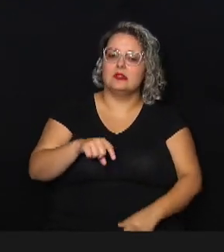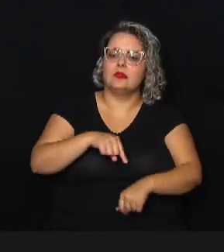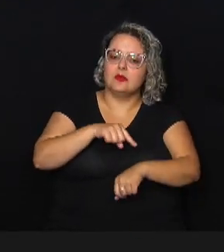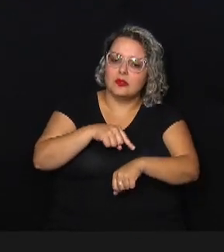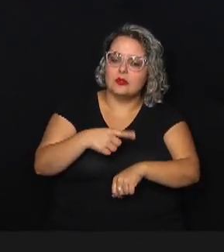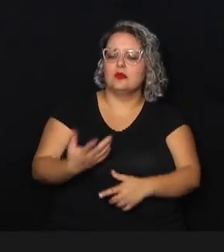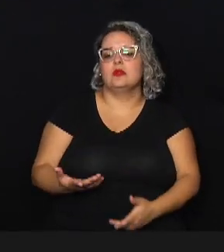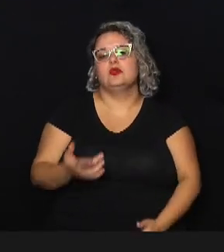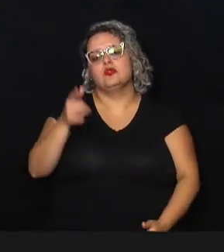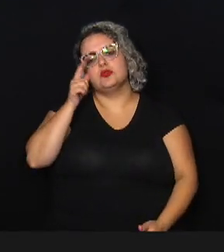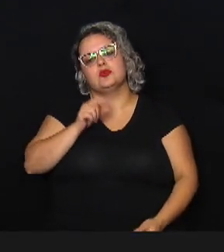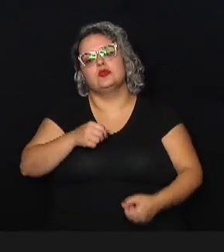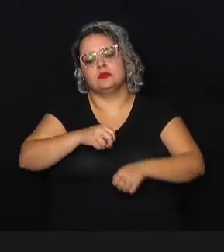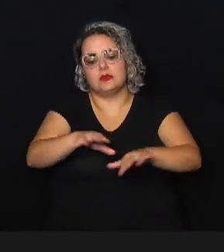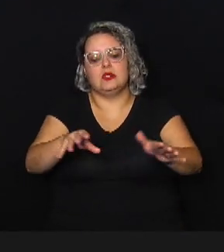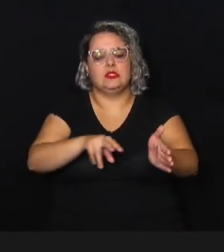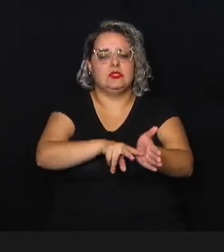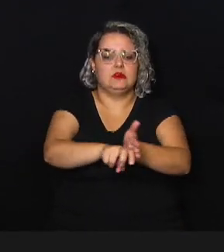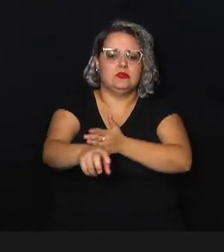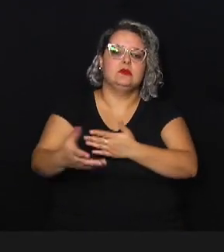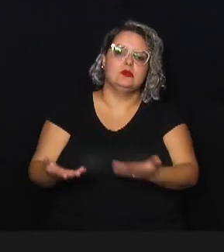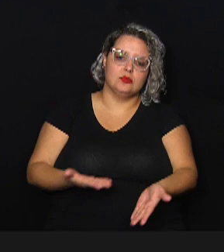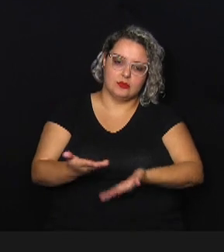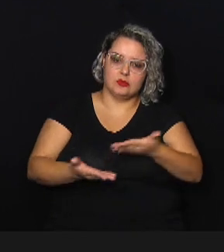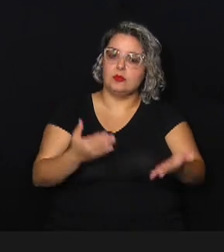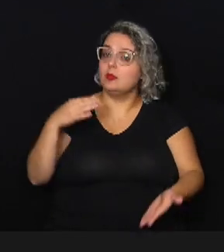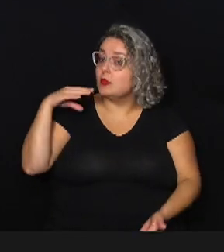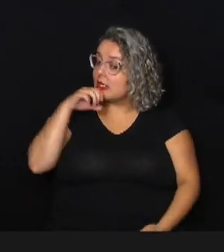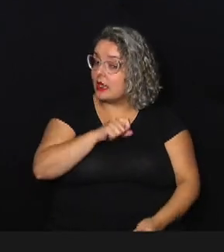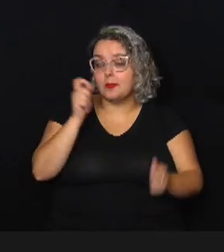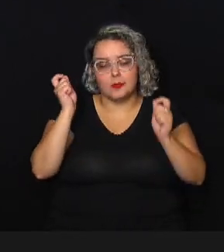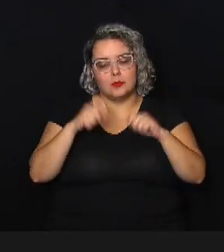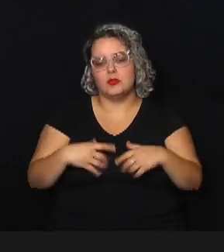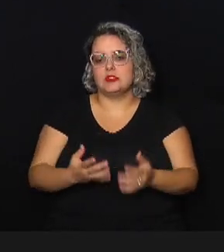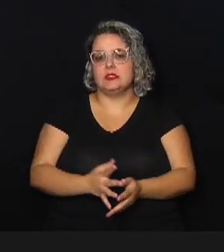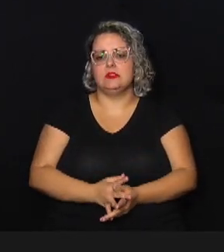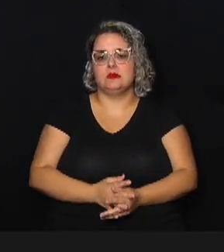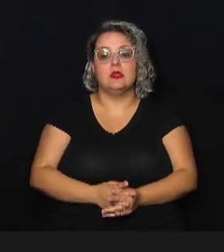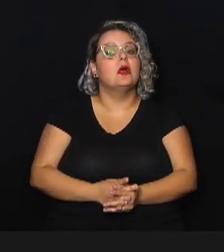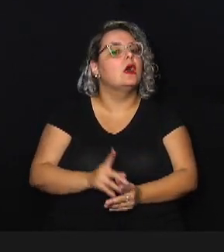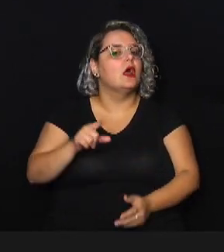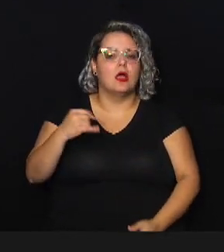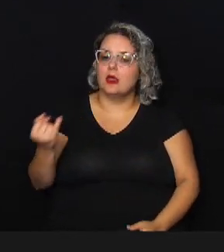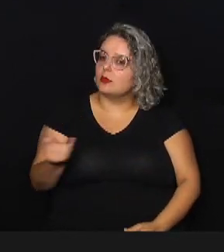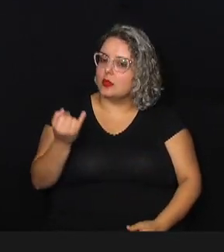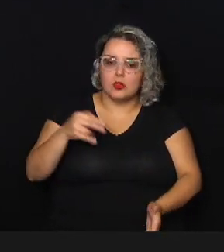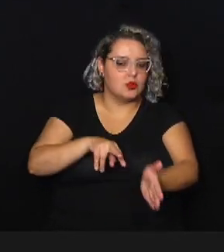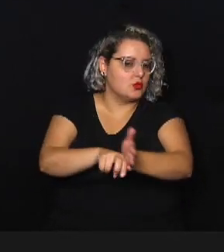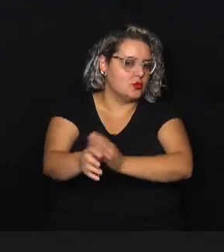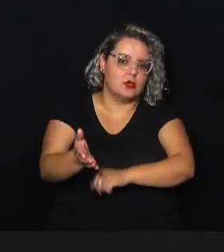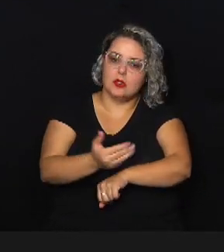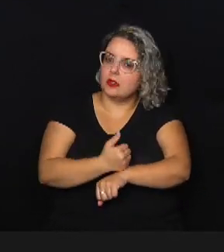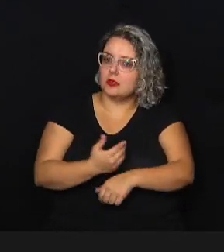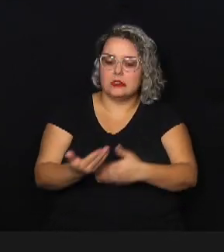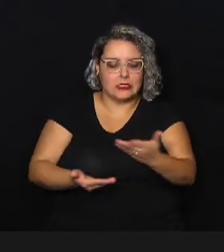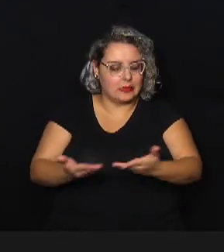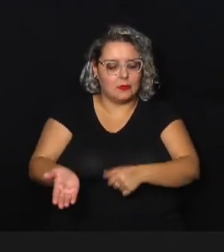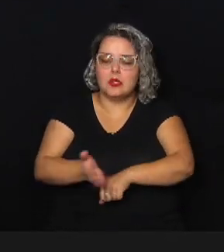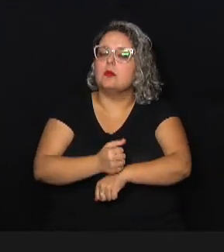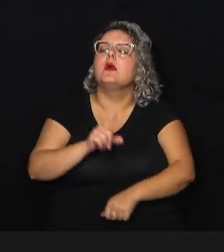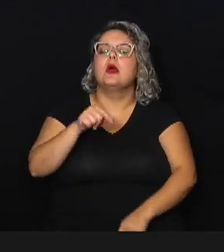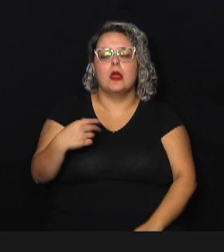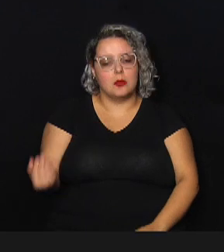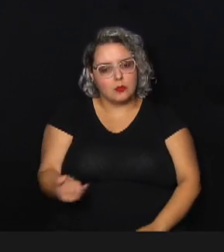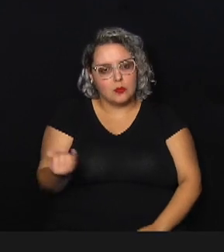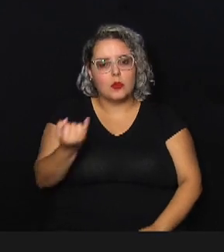poder começar o tratamento o mais rápido possível. Isso é fundamental. O diagnóstico precoce, o tratamento precoce é